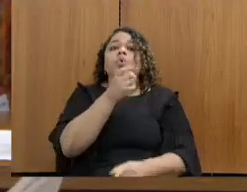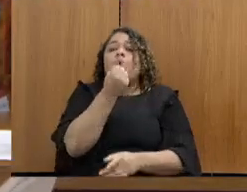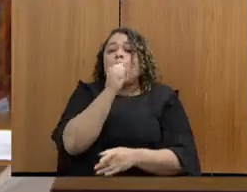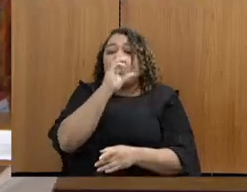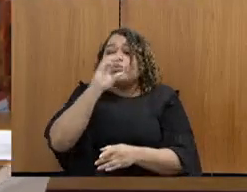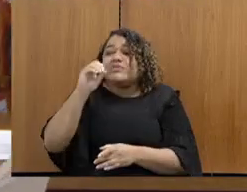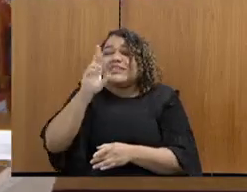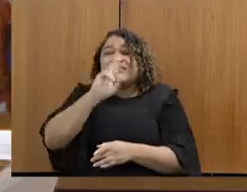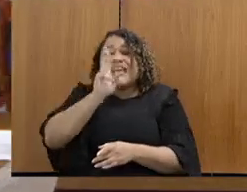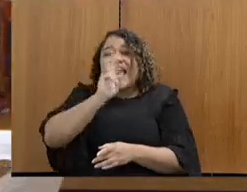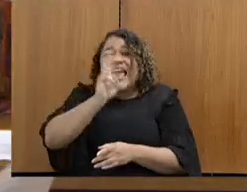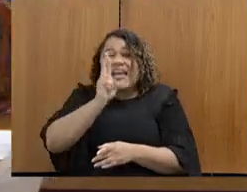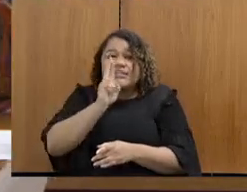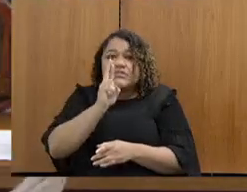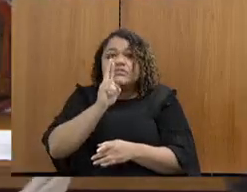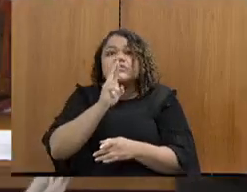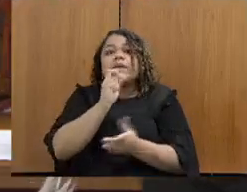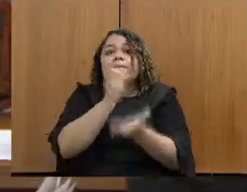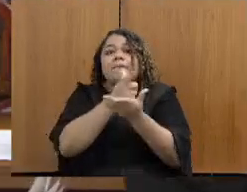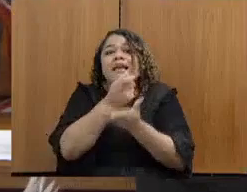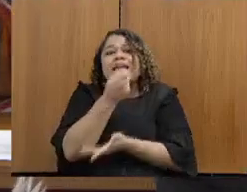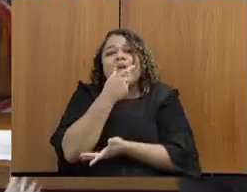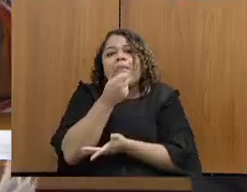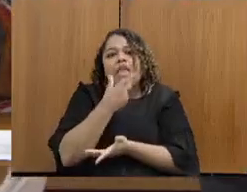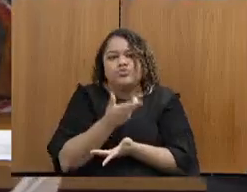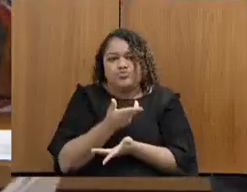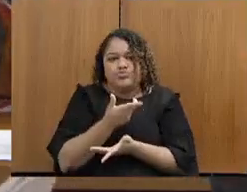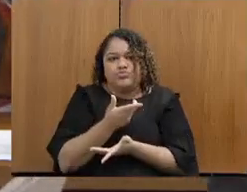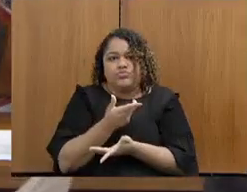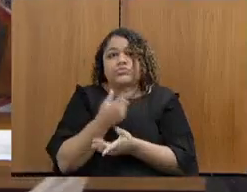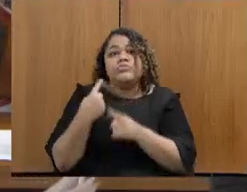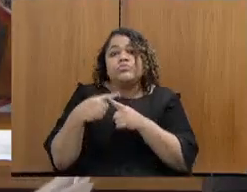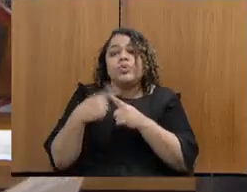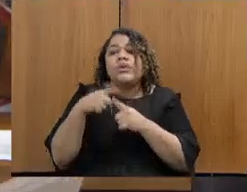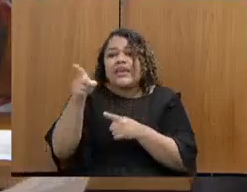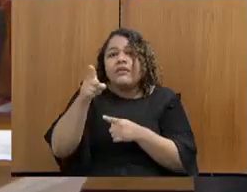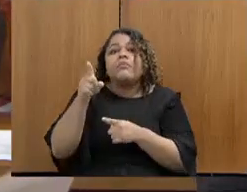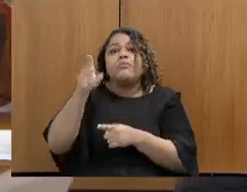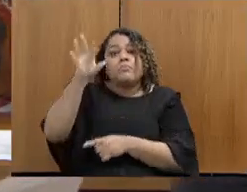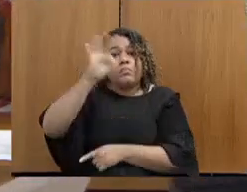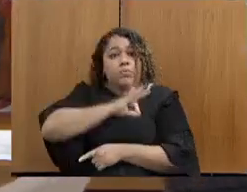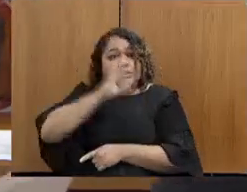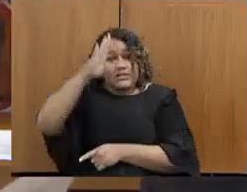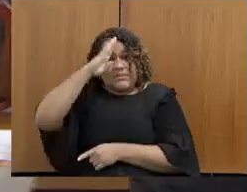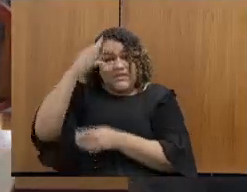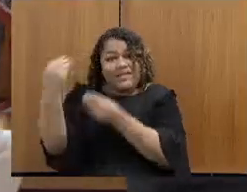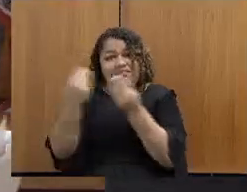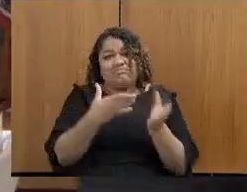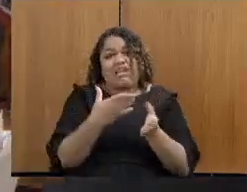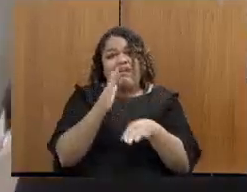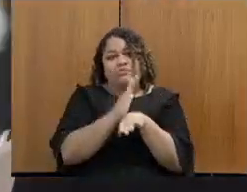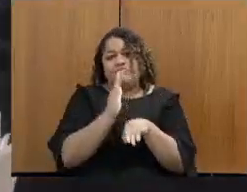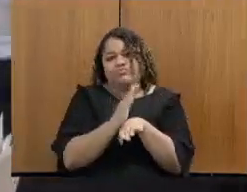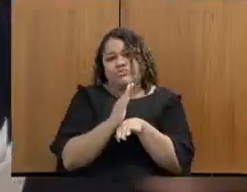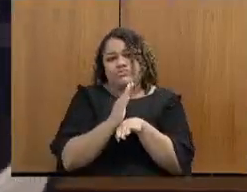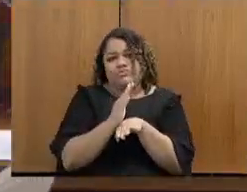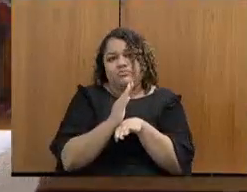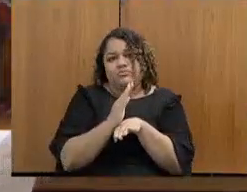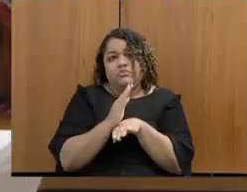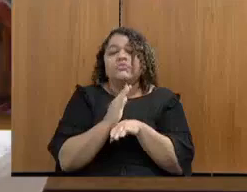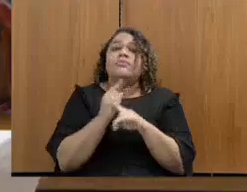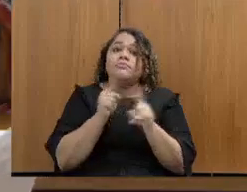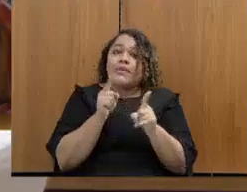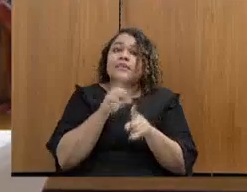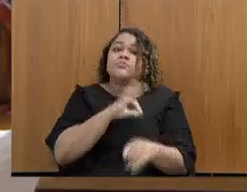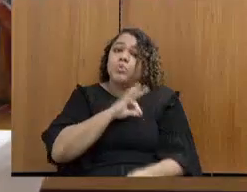militar dá o remédio para ele Parabéns Polícia Militar mas a polícia civil também precisa disso porque eu conheço